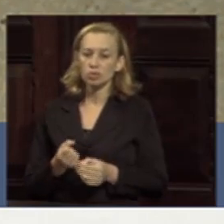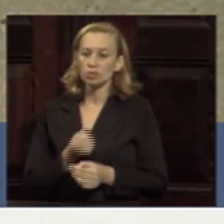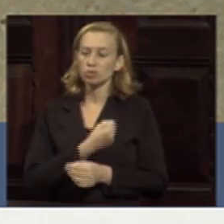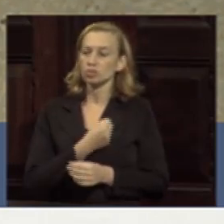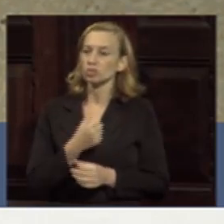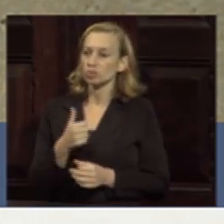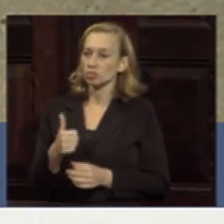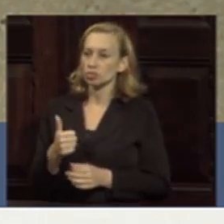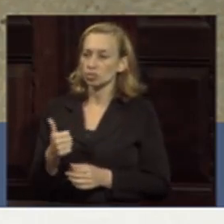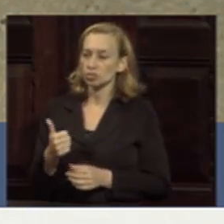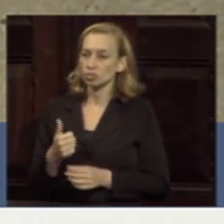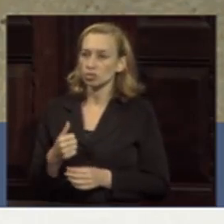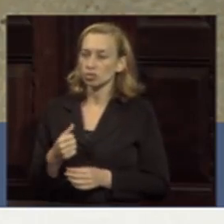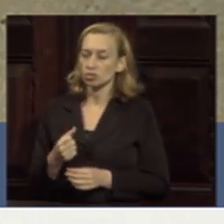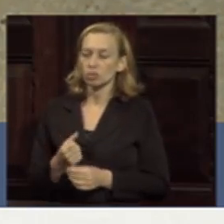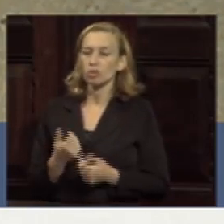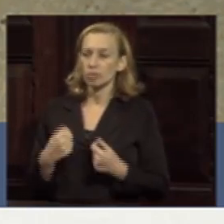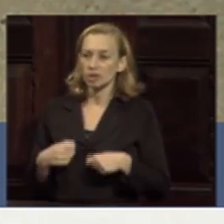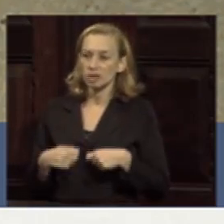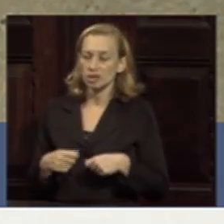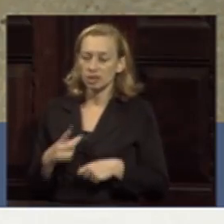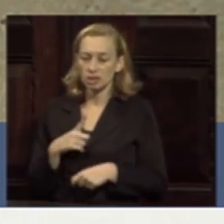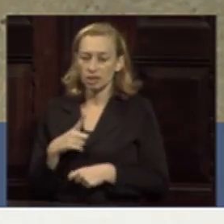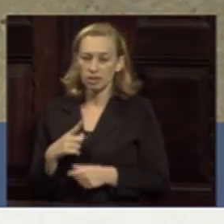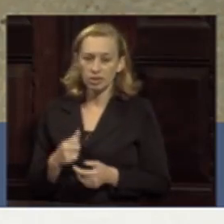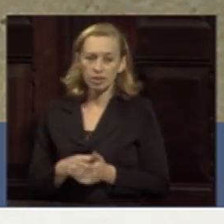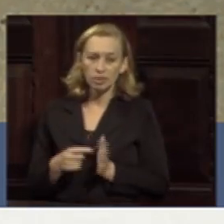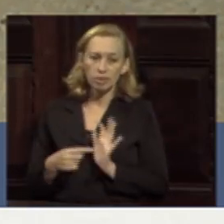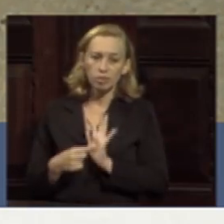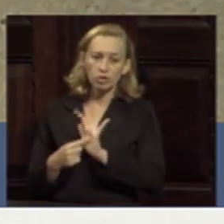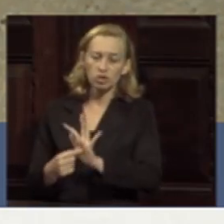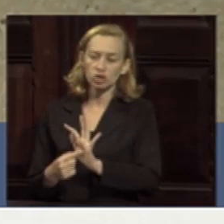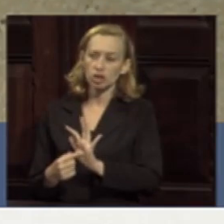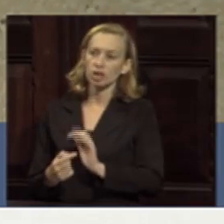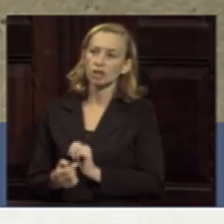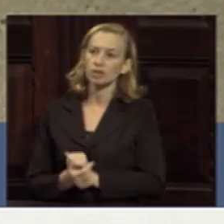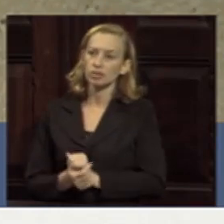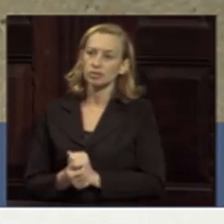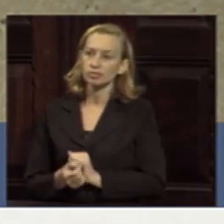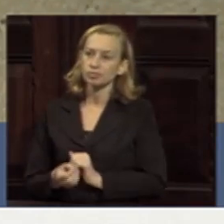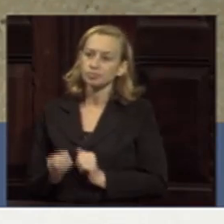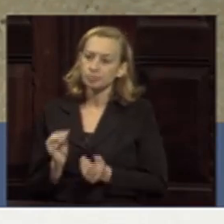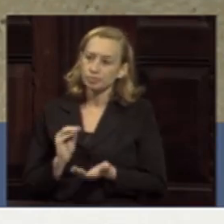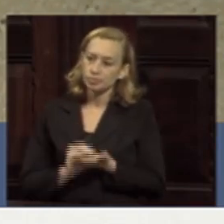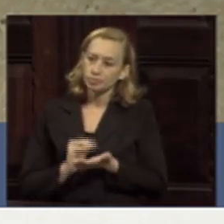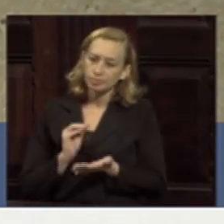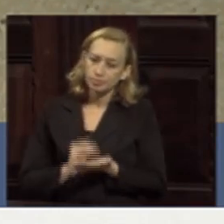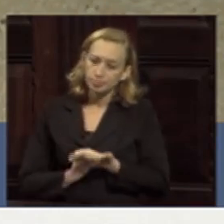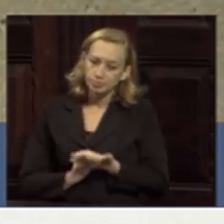dessa jurisprudência, que apenas dá à mulher, na falta de